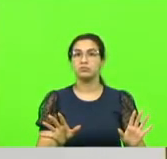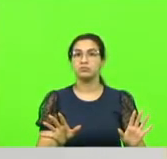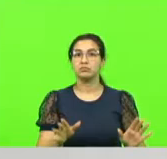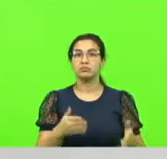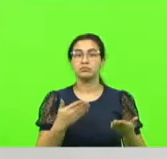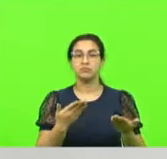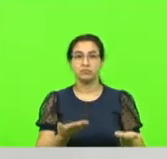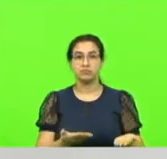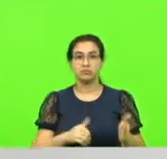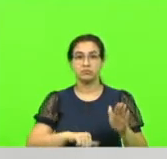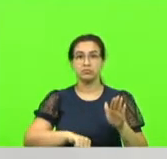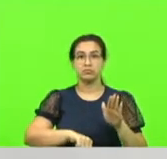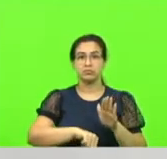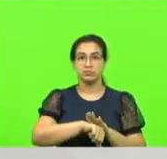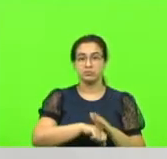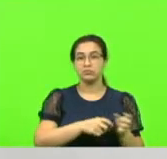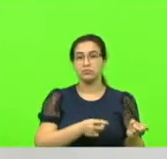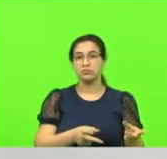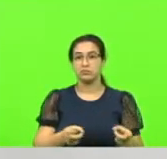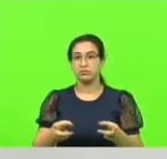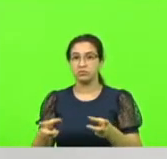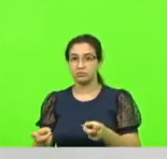narcotraficante André do Rap.